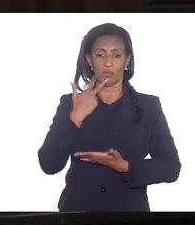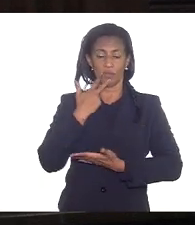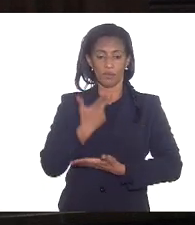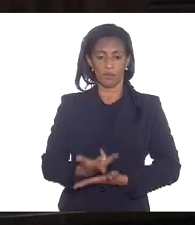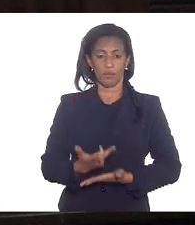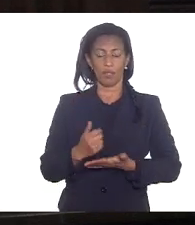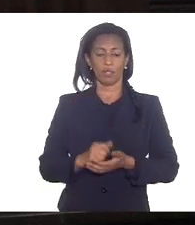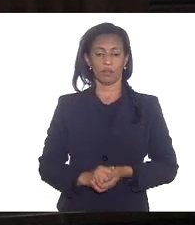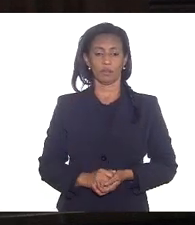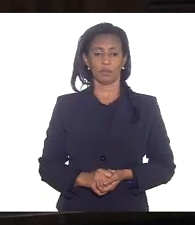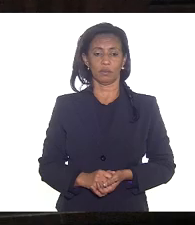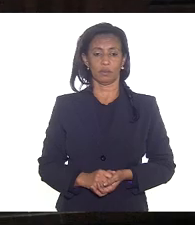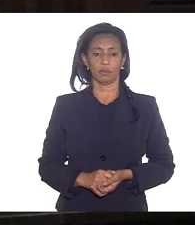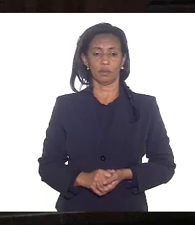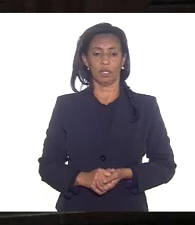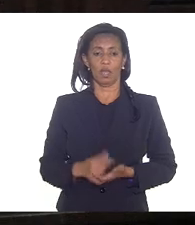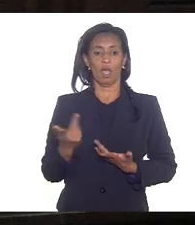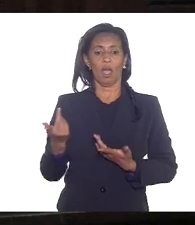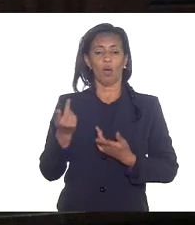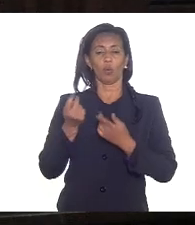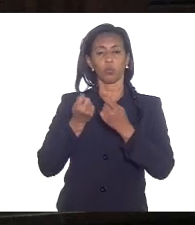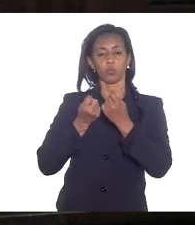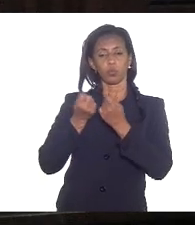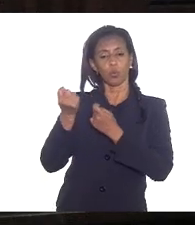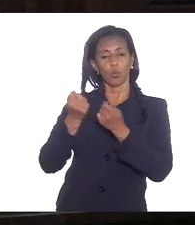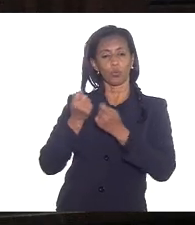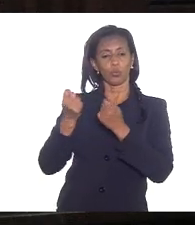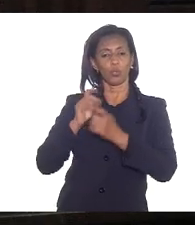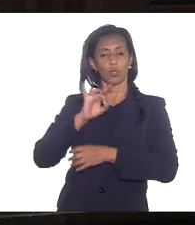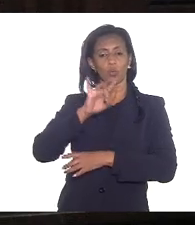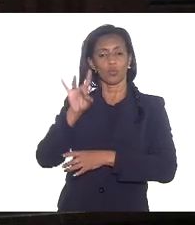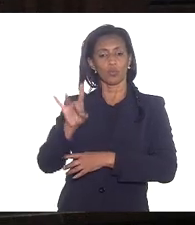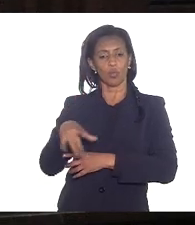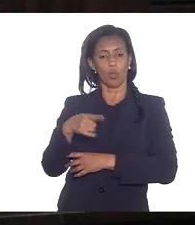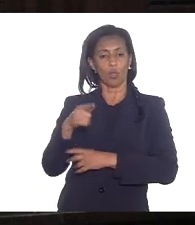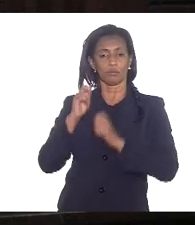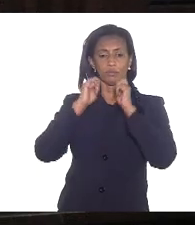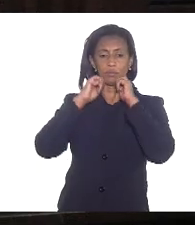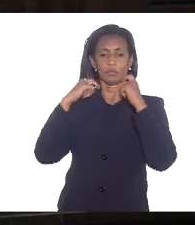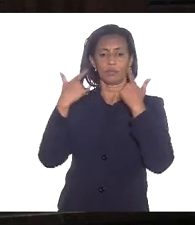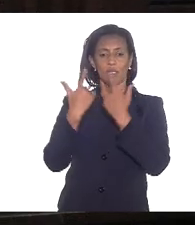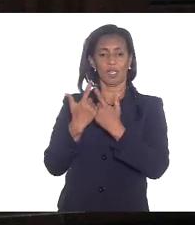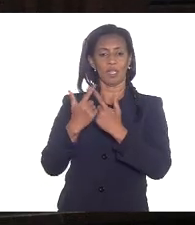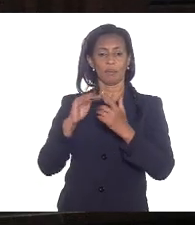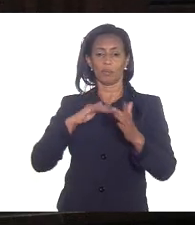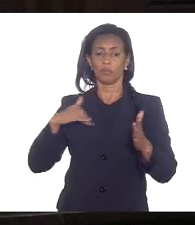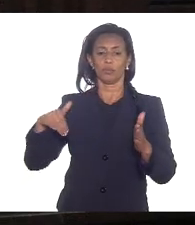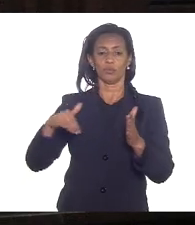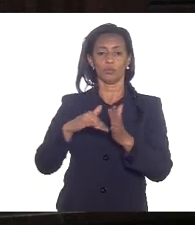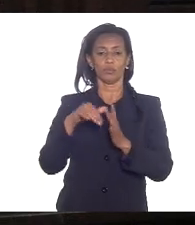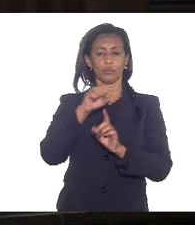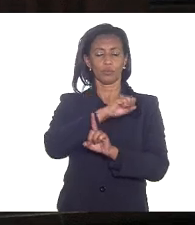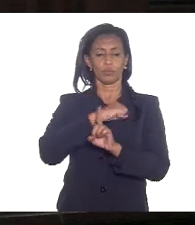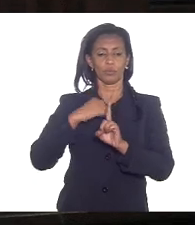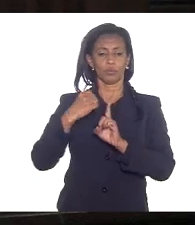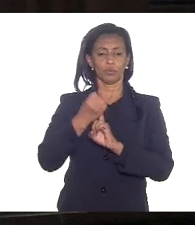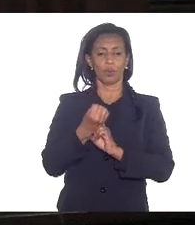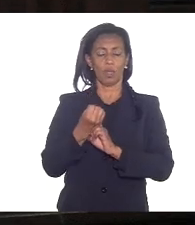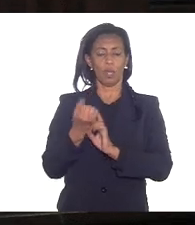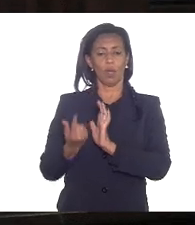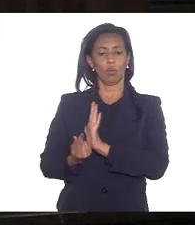respeito ao controle não só dessa casa mas de toda a sociedade a